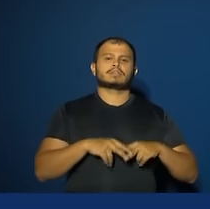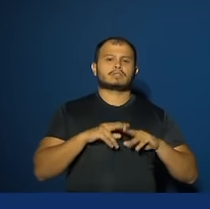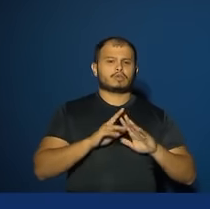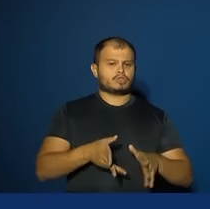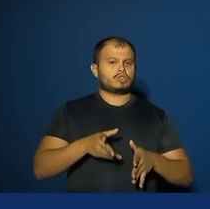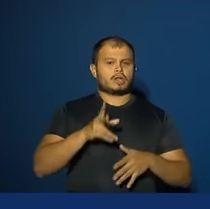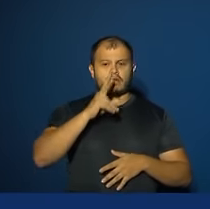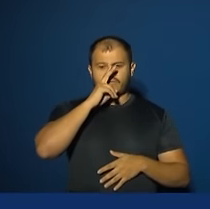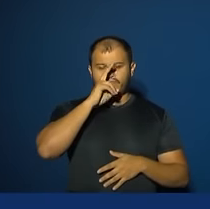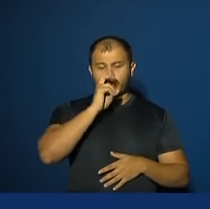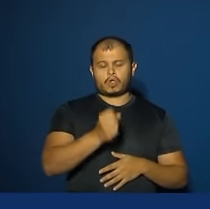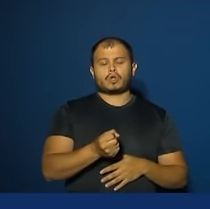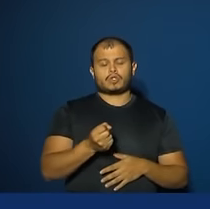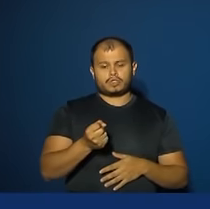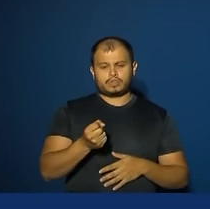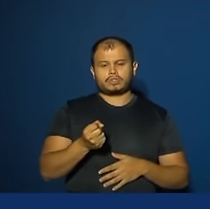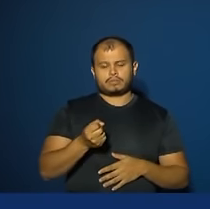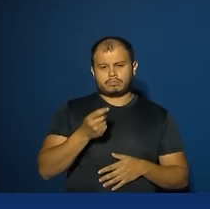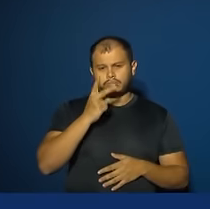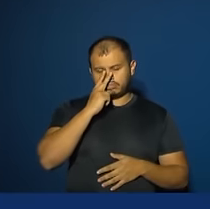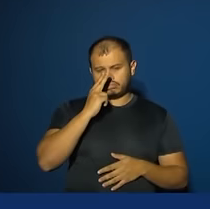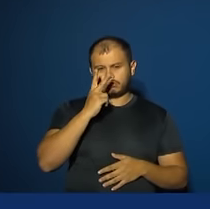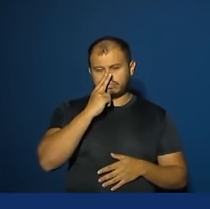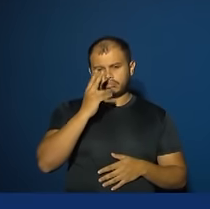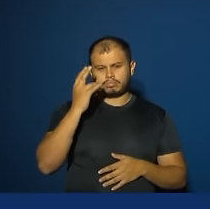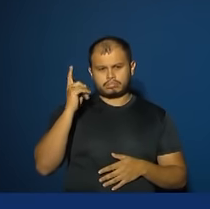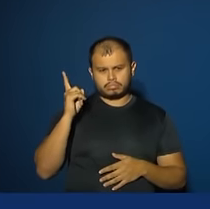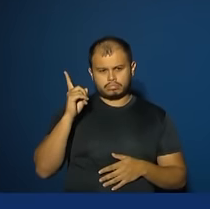já grande, já audaciosa, já um sujeito já...